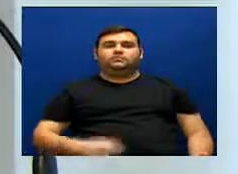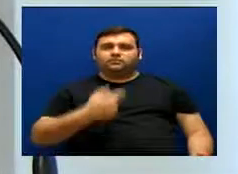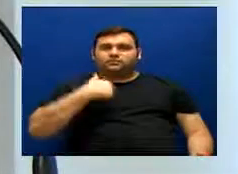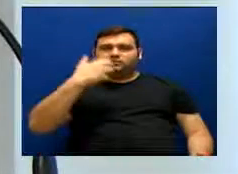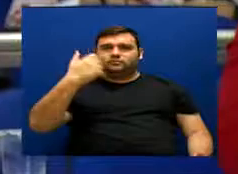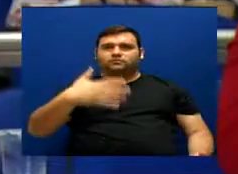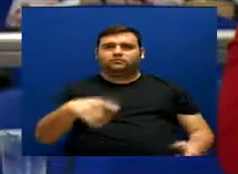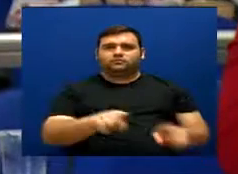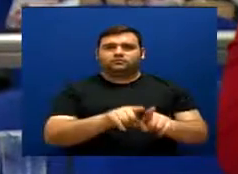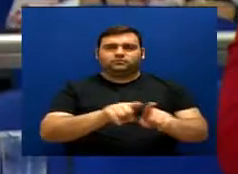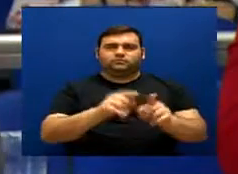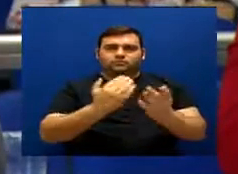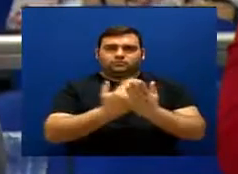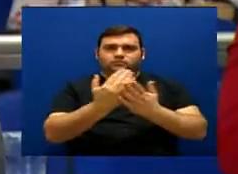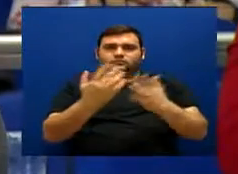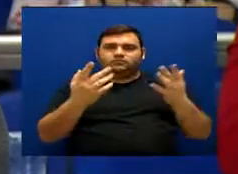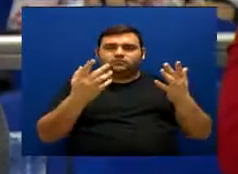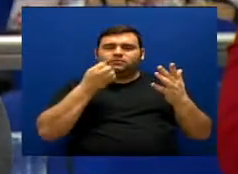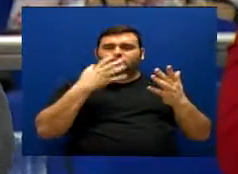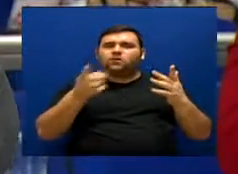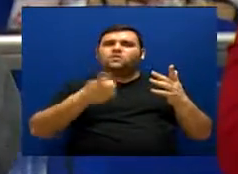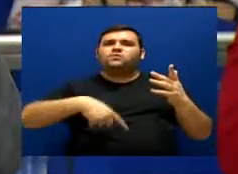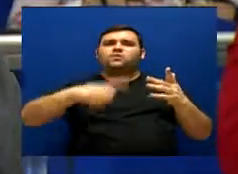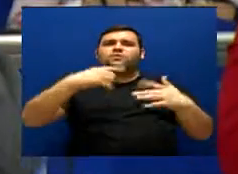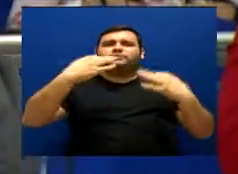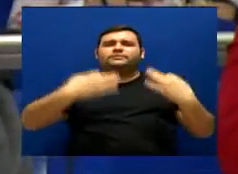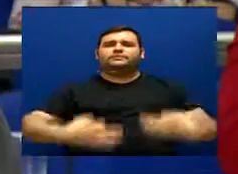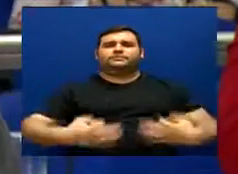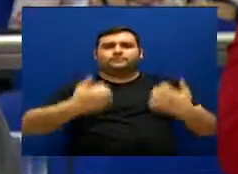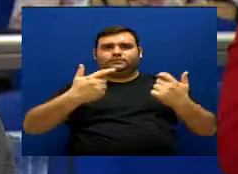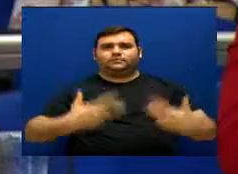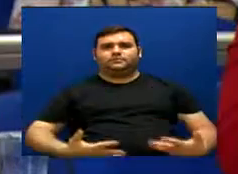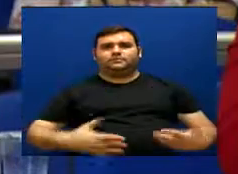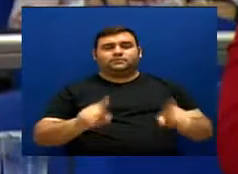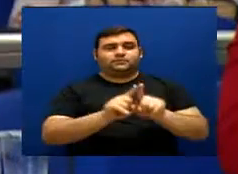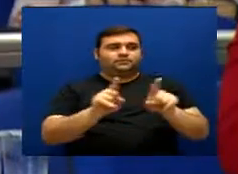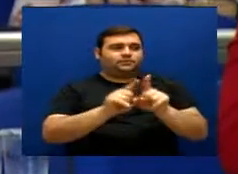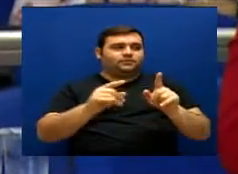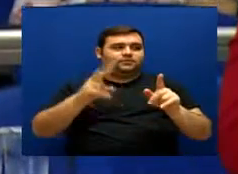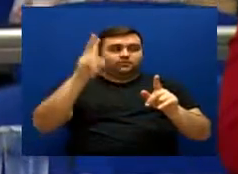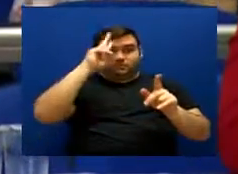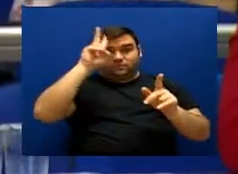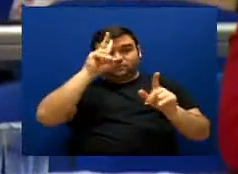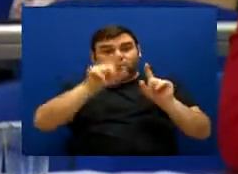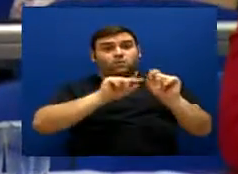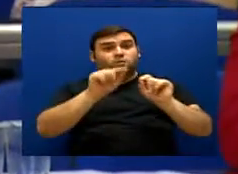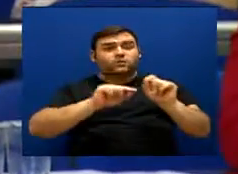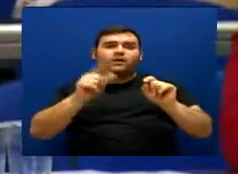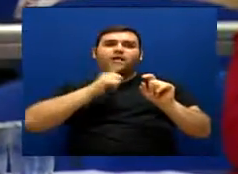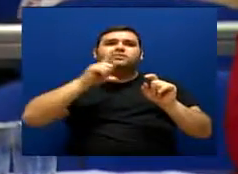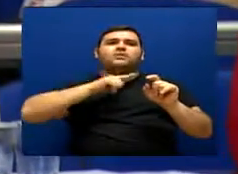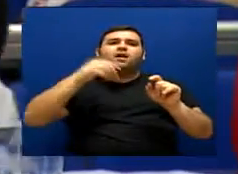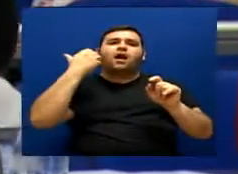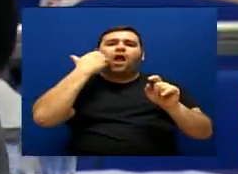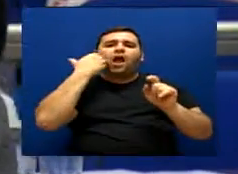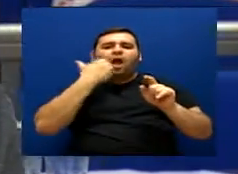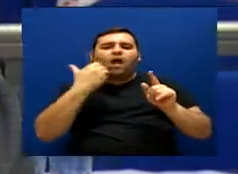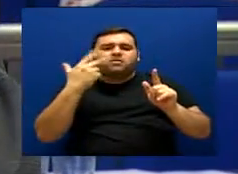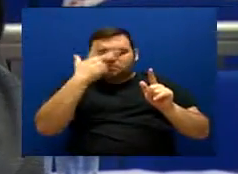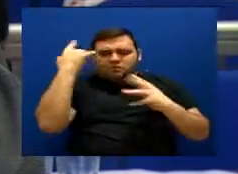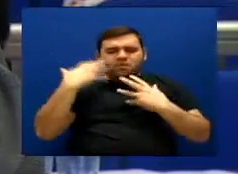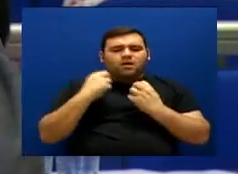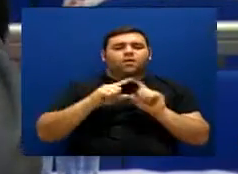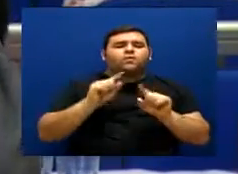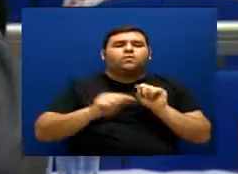Palavrinha, título de compreensão. Seria interessante especificar alguns exemplos do que seria o assédio sexual. Porque